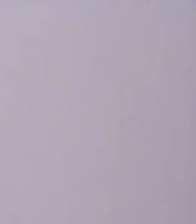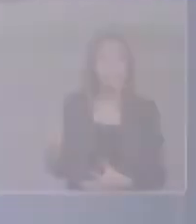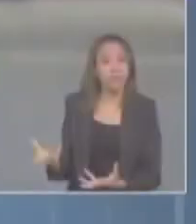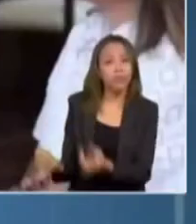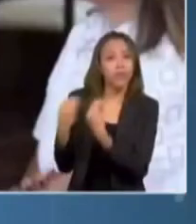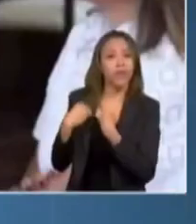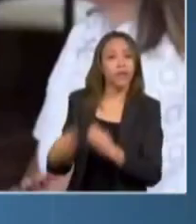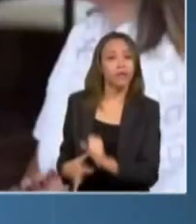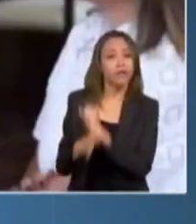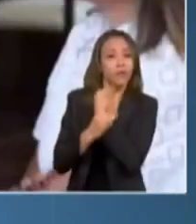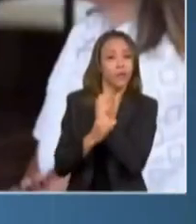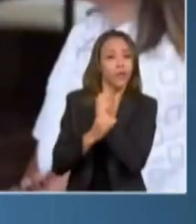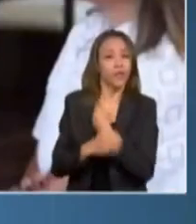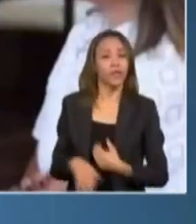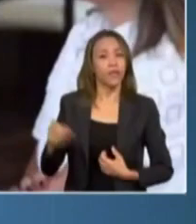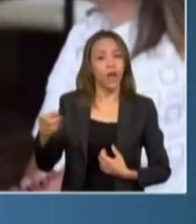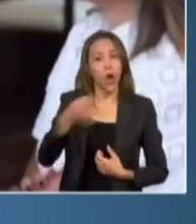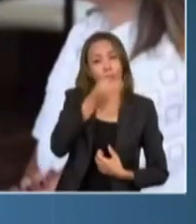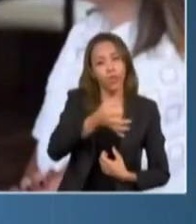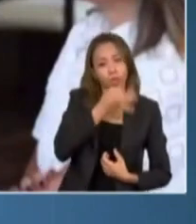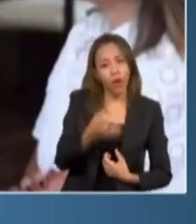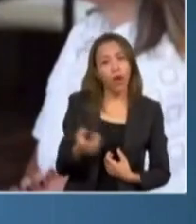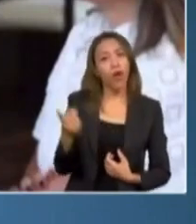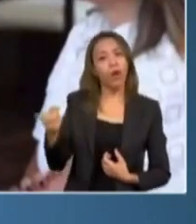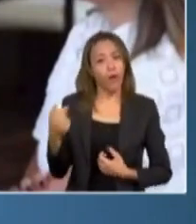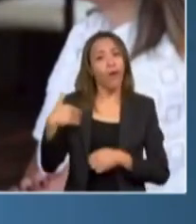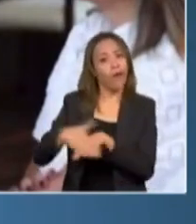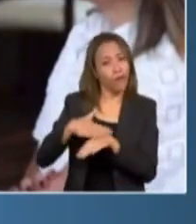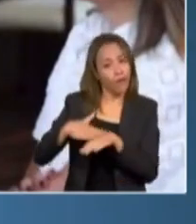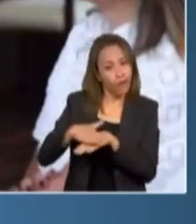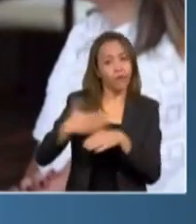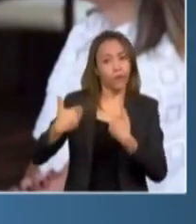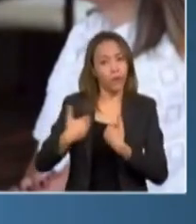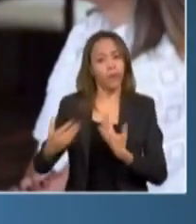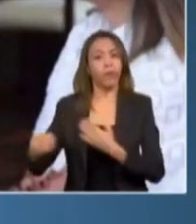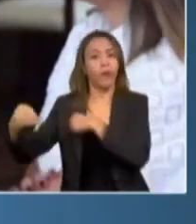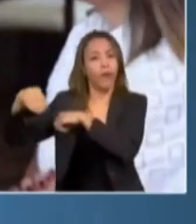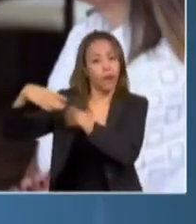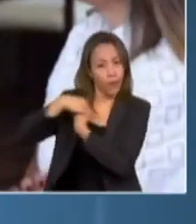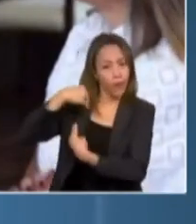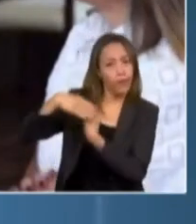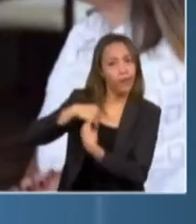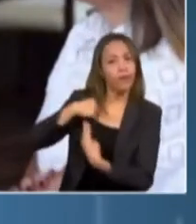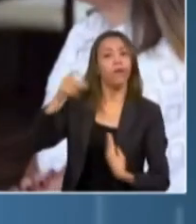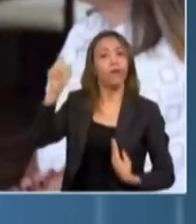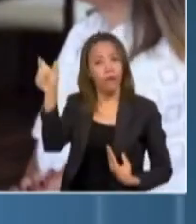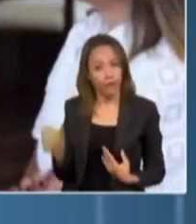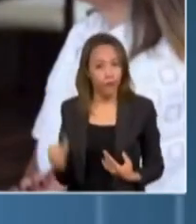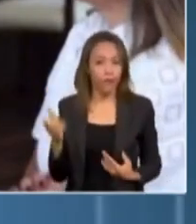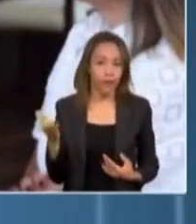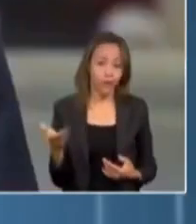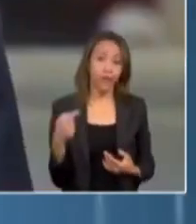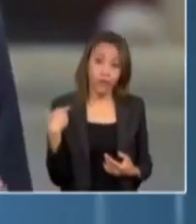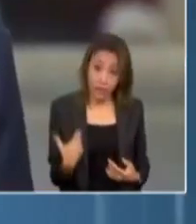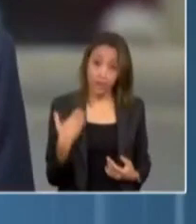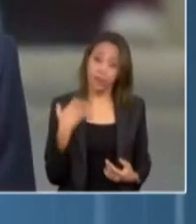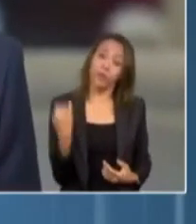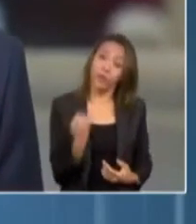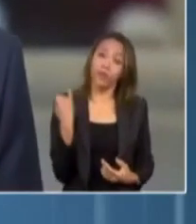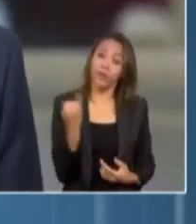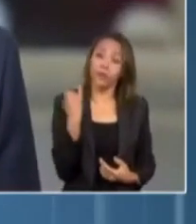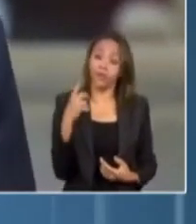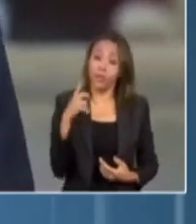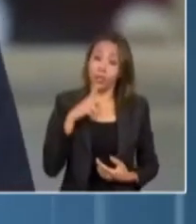Lula e, na minha avaliação até agora, tem dado mais certo do que errado. Eu acho que algumas questões